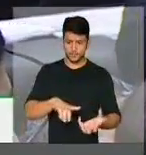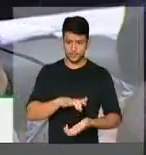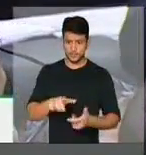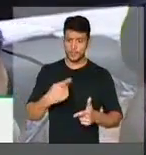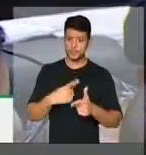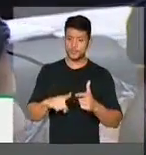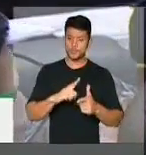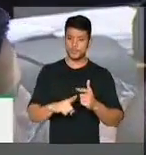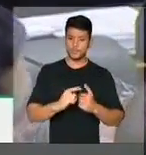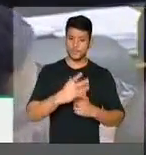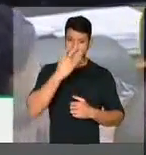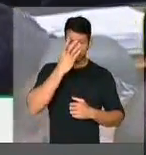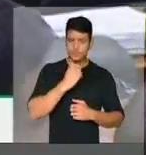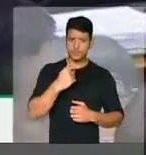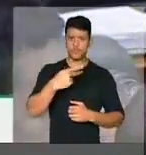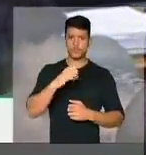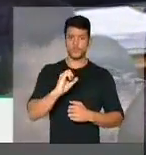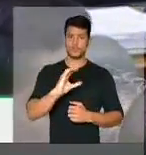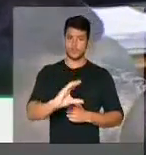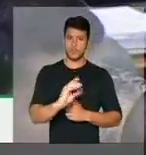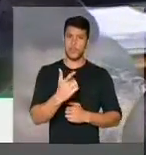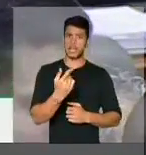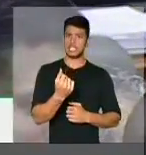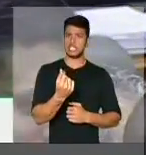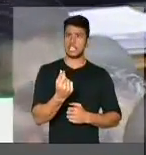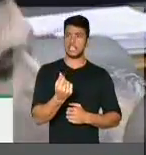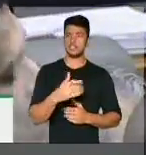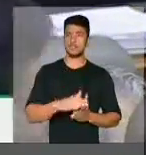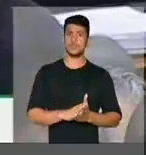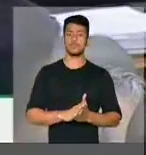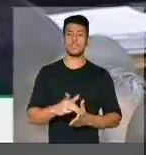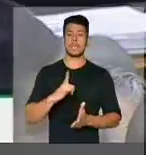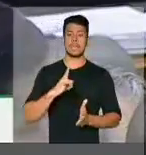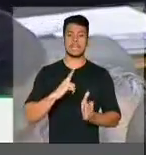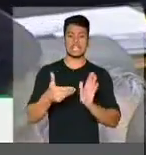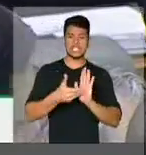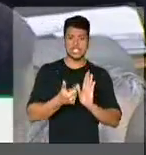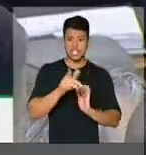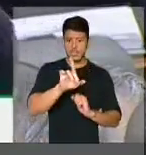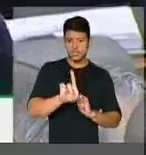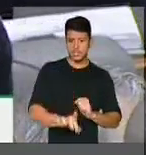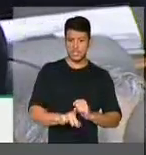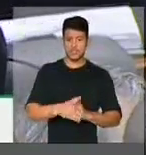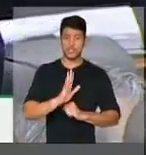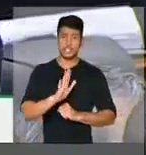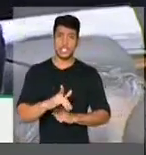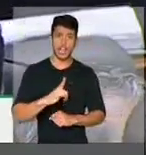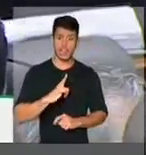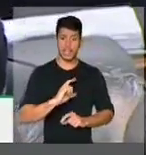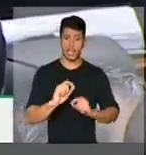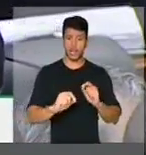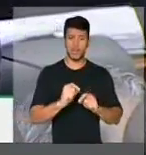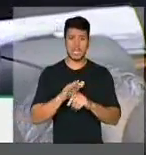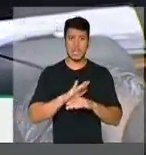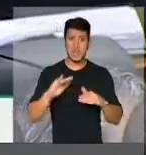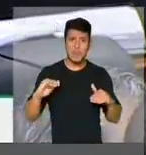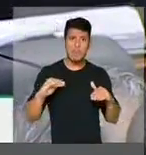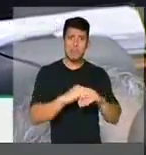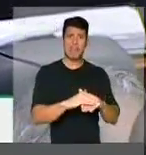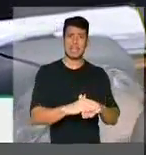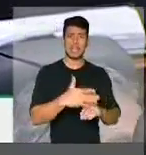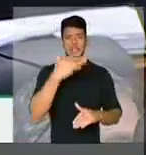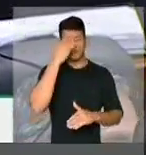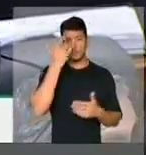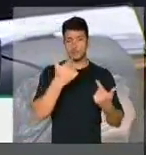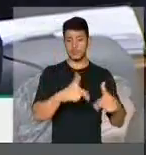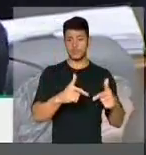teto de gastos, agravado pela retirada de direito das áreas sociais, estão fazendo isso para humilhar os trabalhadores,